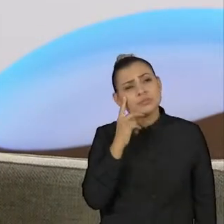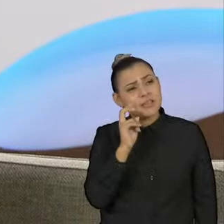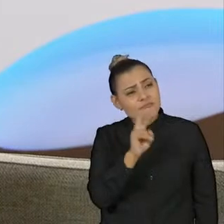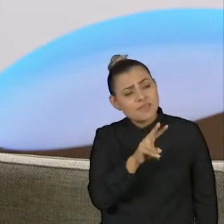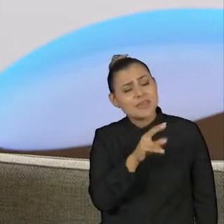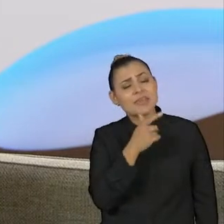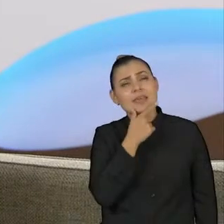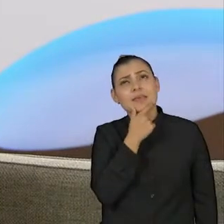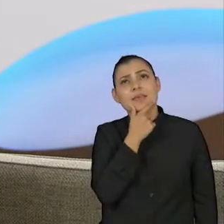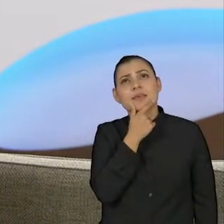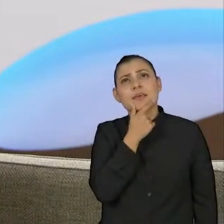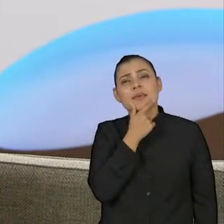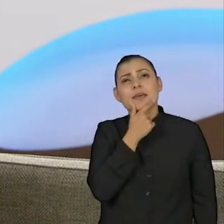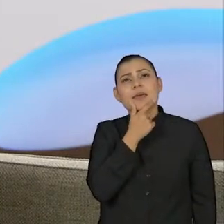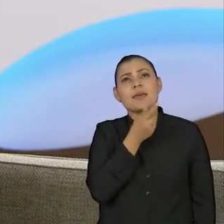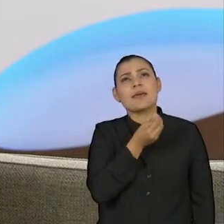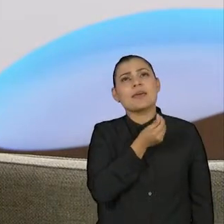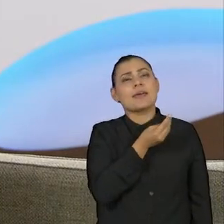vamos dizer assim,